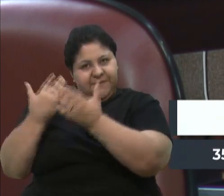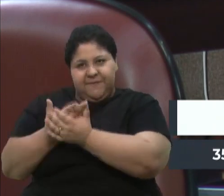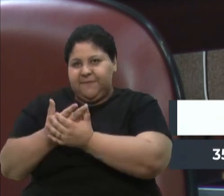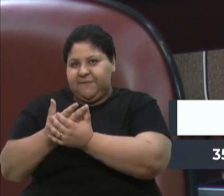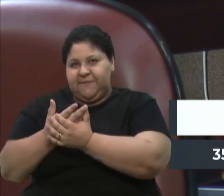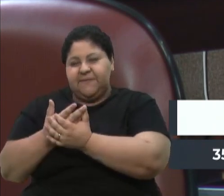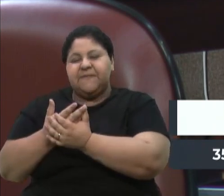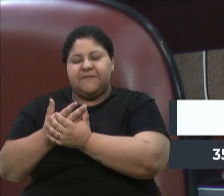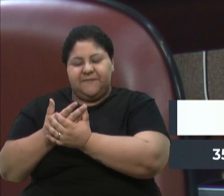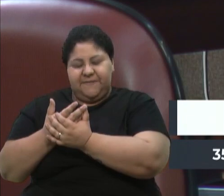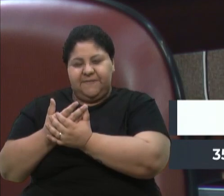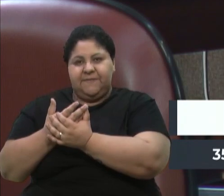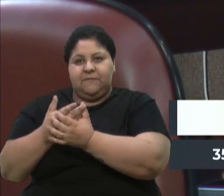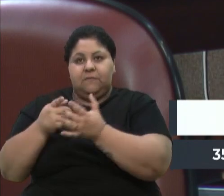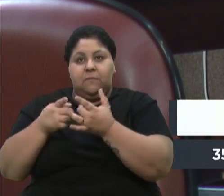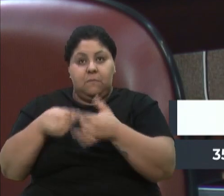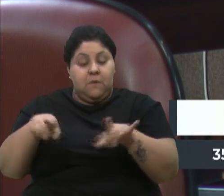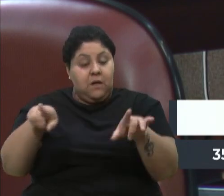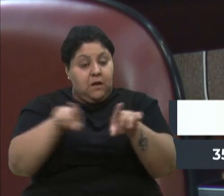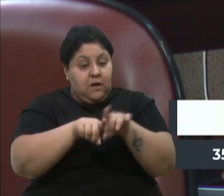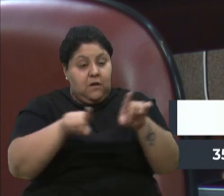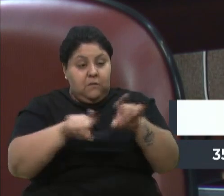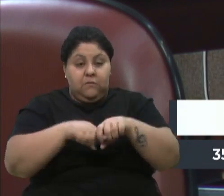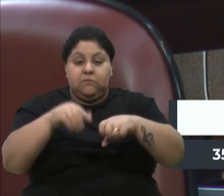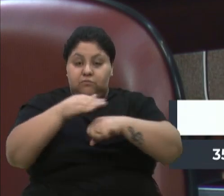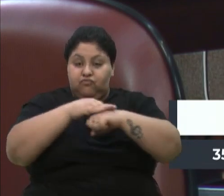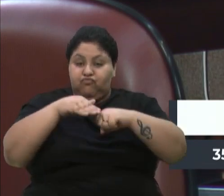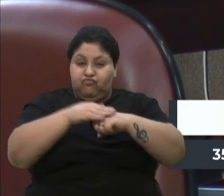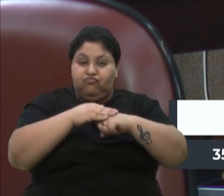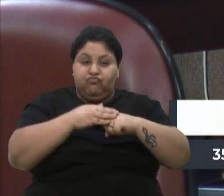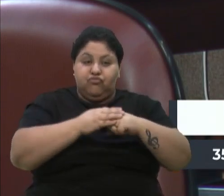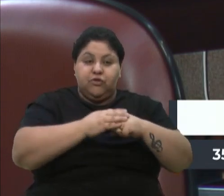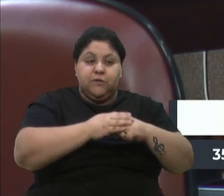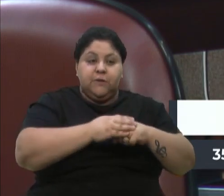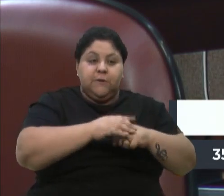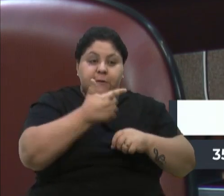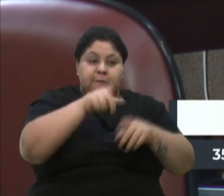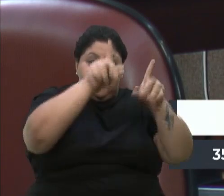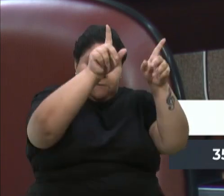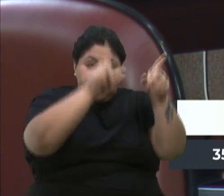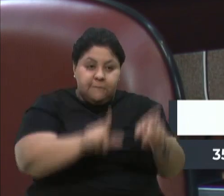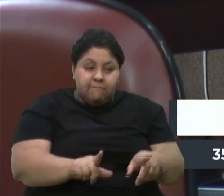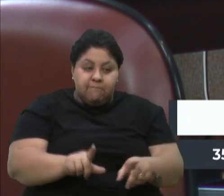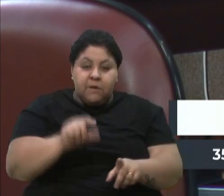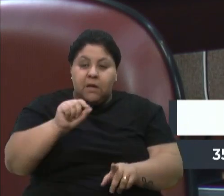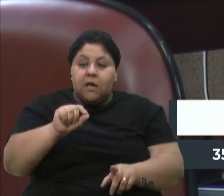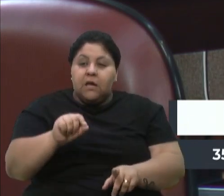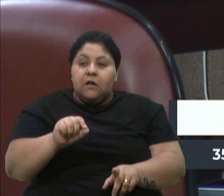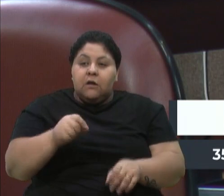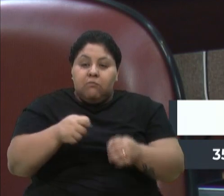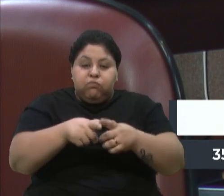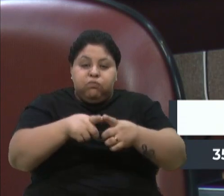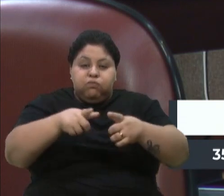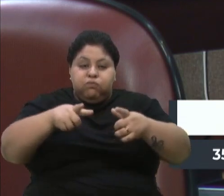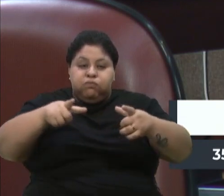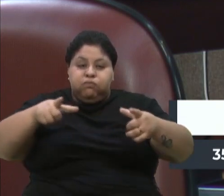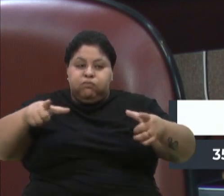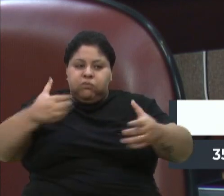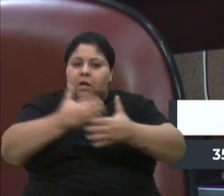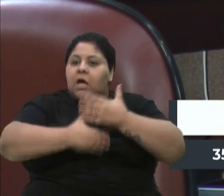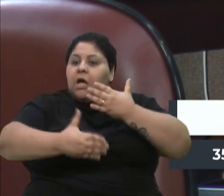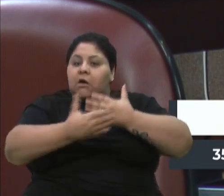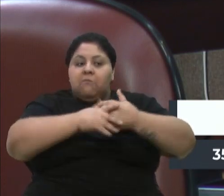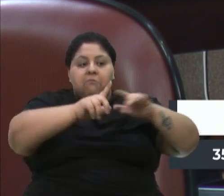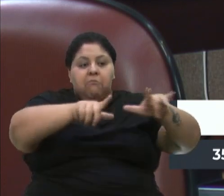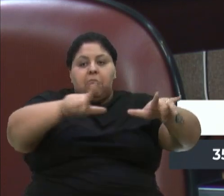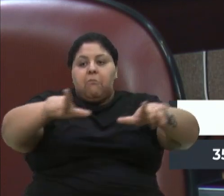num colégio. Mas também, ali conversando com o pessoal, disse, olha, quem sabe a gente estende isso a toda a cidade, nós podemos ter outros pontos da cidade que